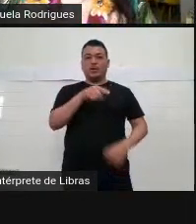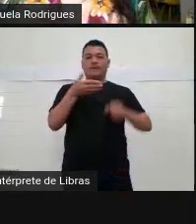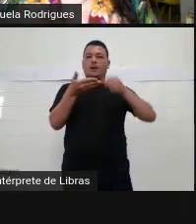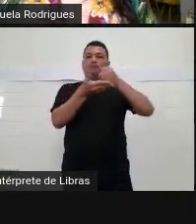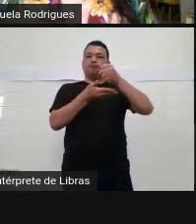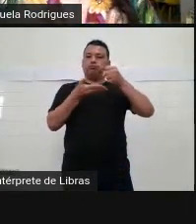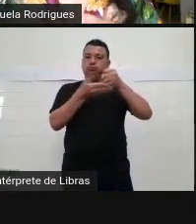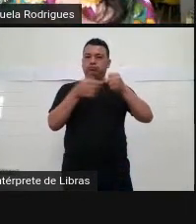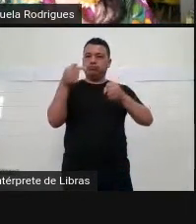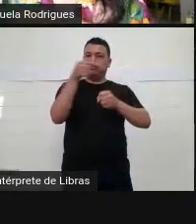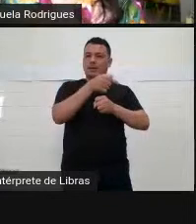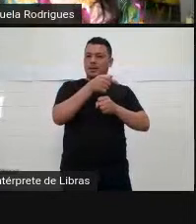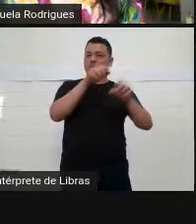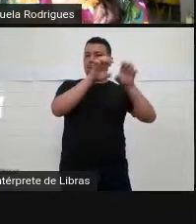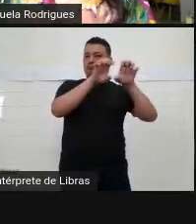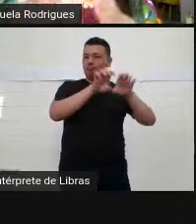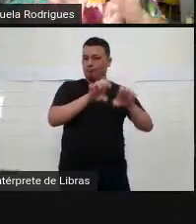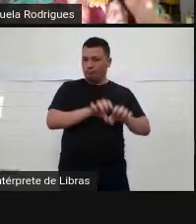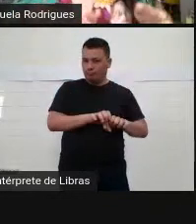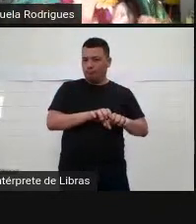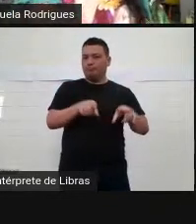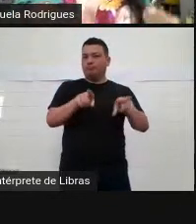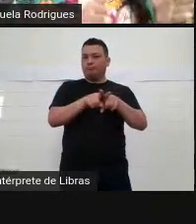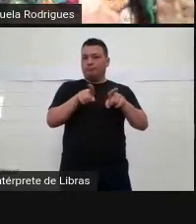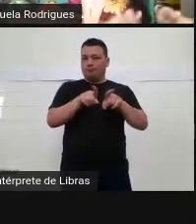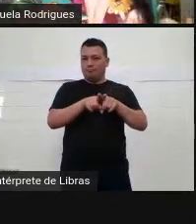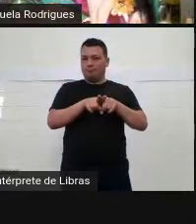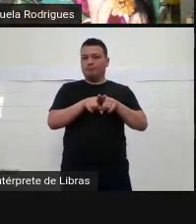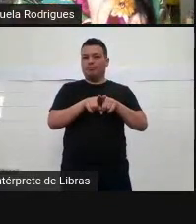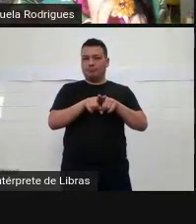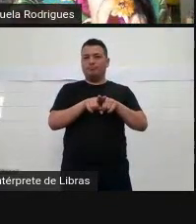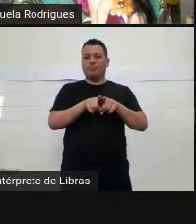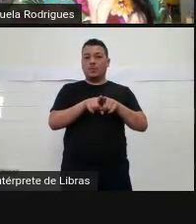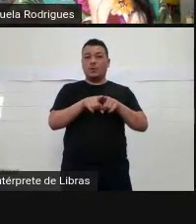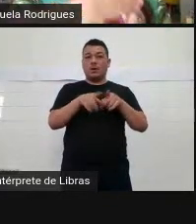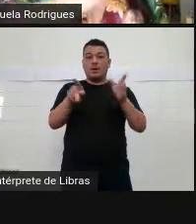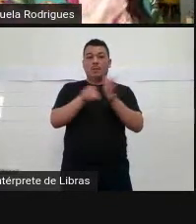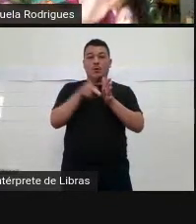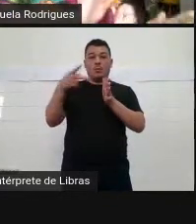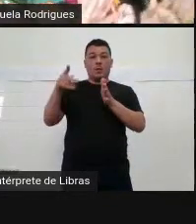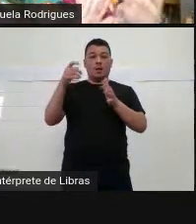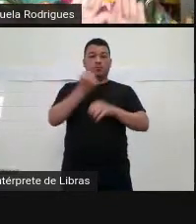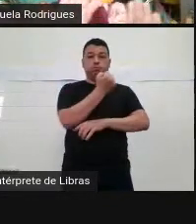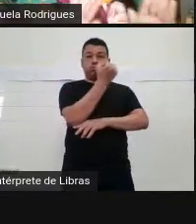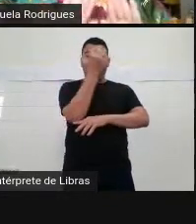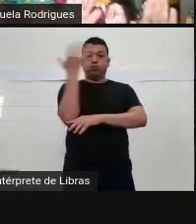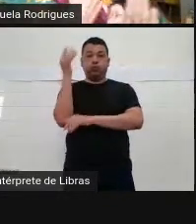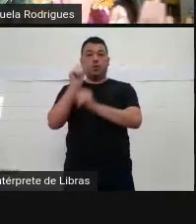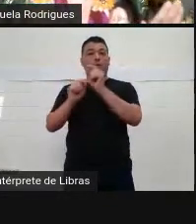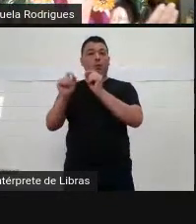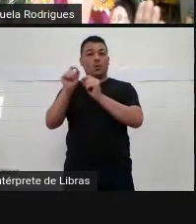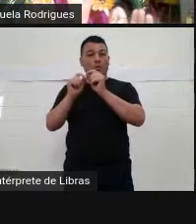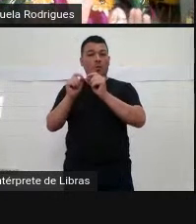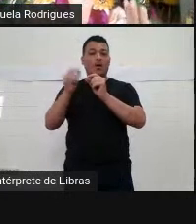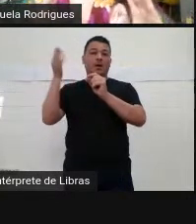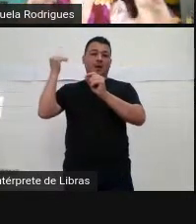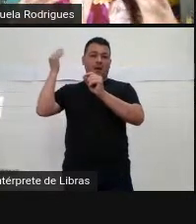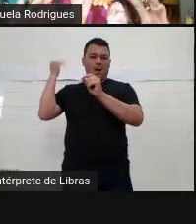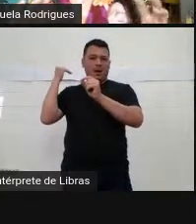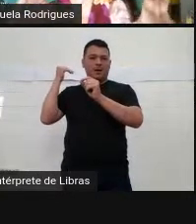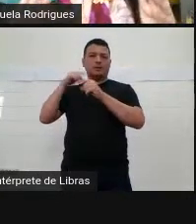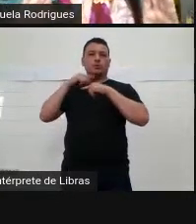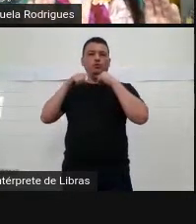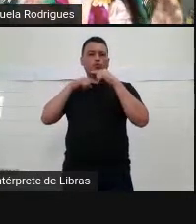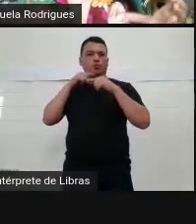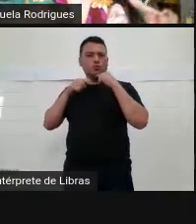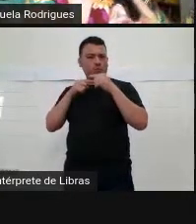essa estrutura e que vai lançar para o espaço da natureza, que seria a princípio inquestionável,